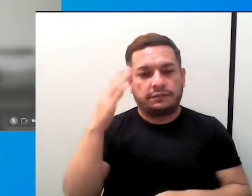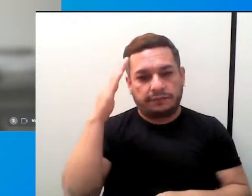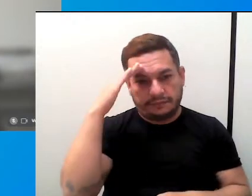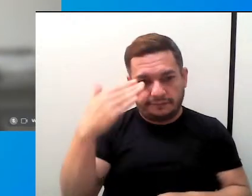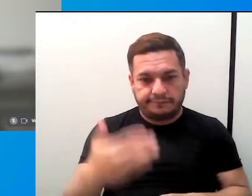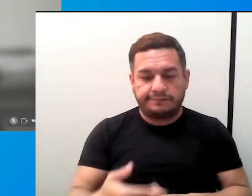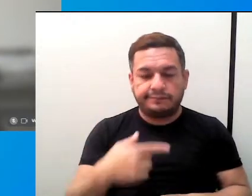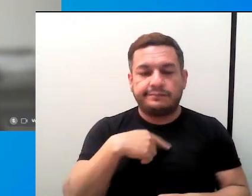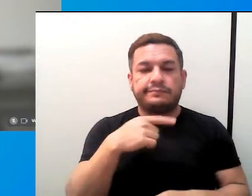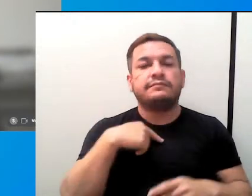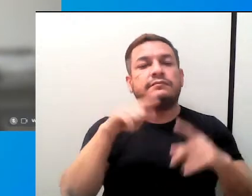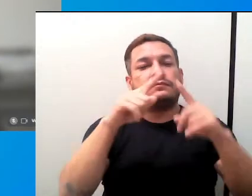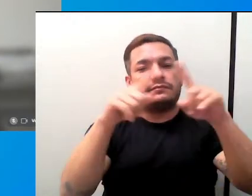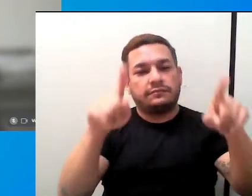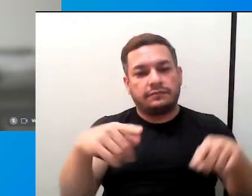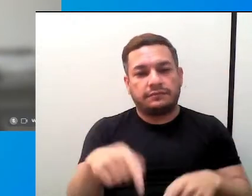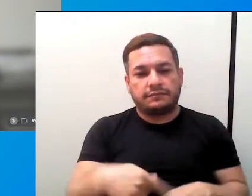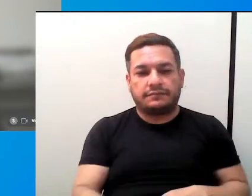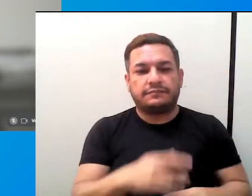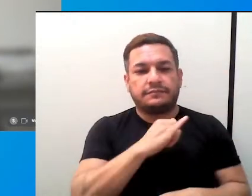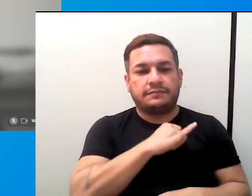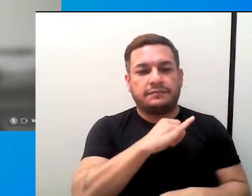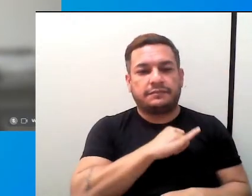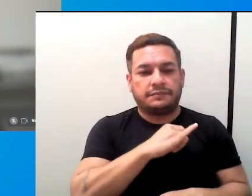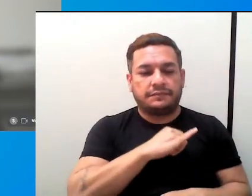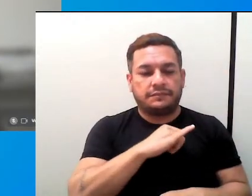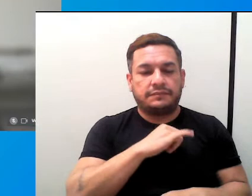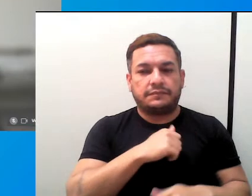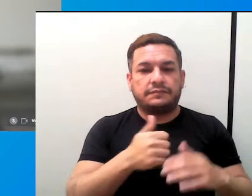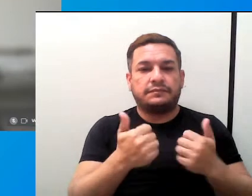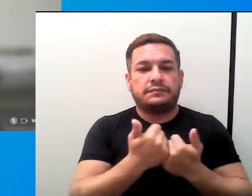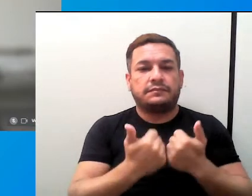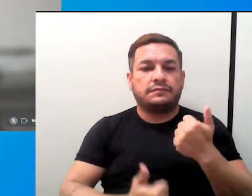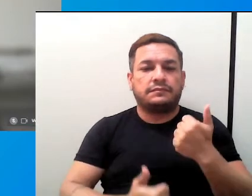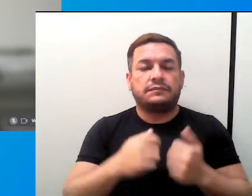ser servidora do IFAC, lotada aqui na Pró-Reitoria de Extensão.